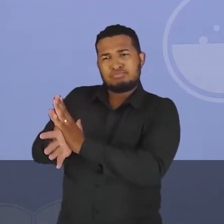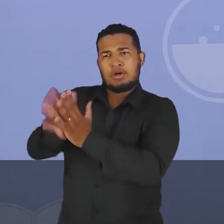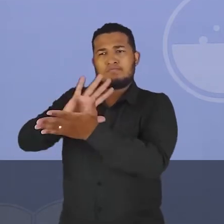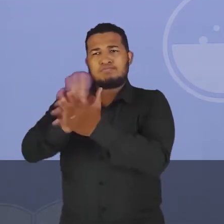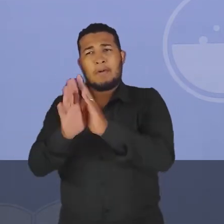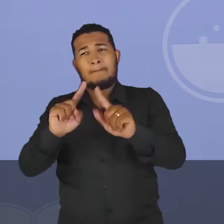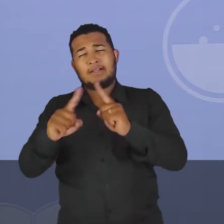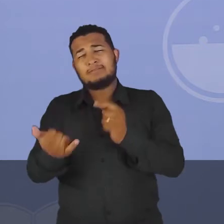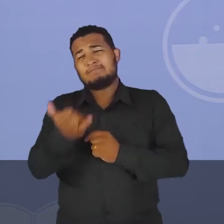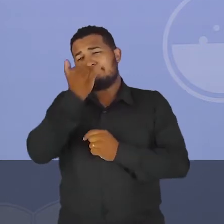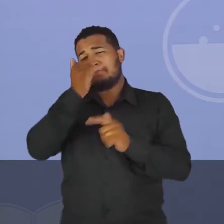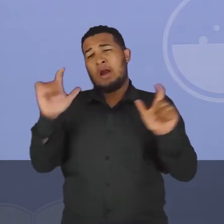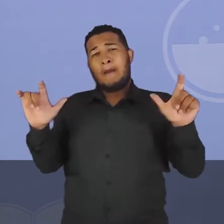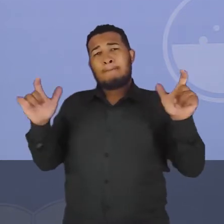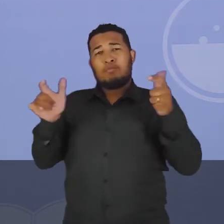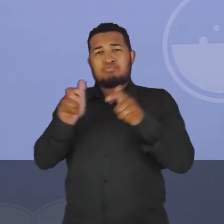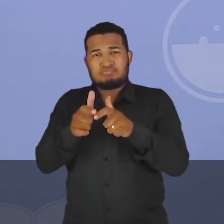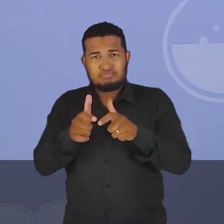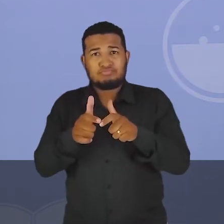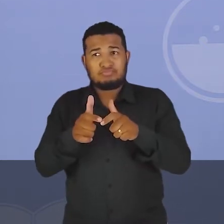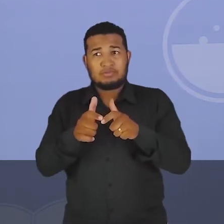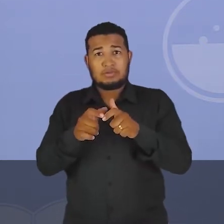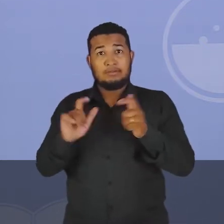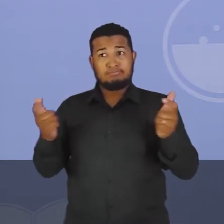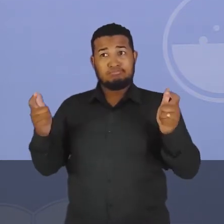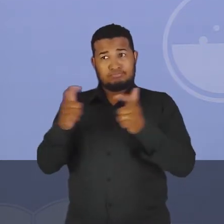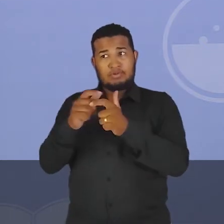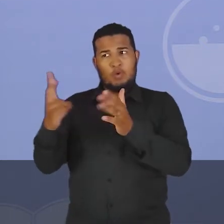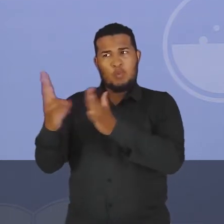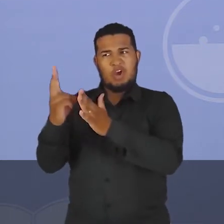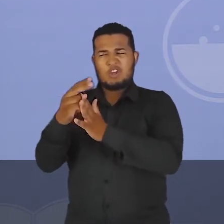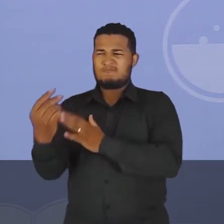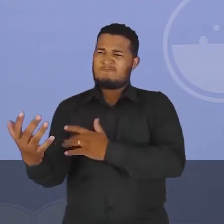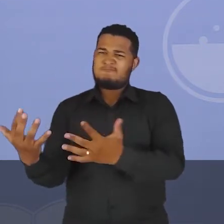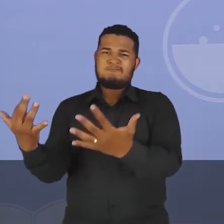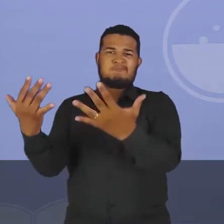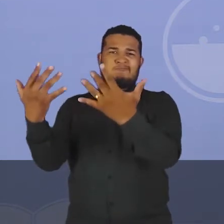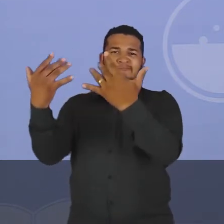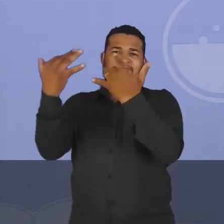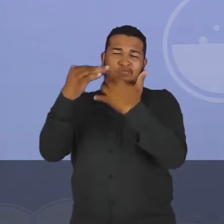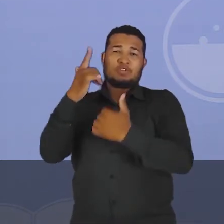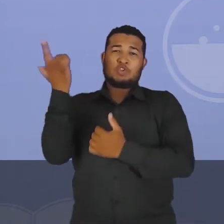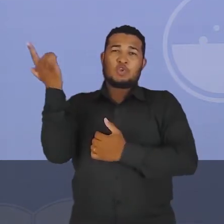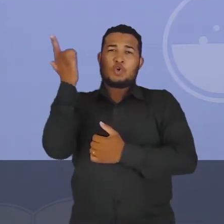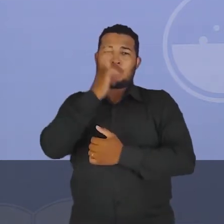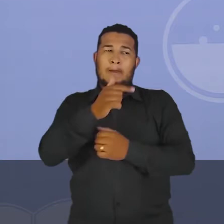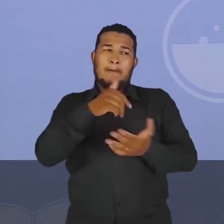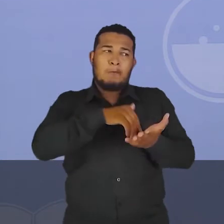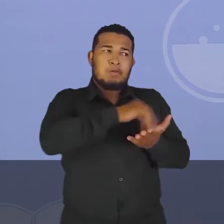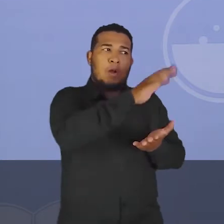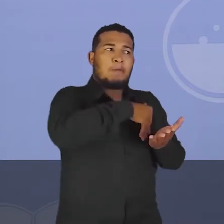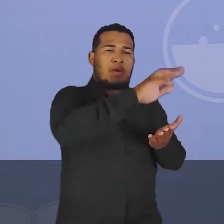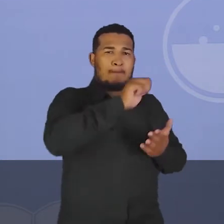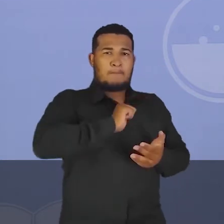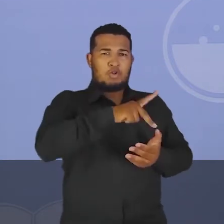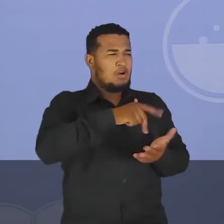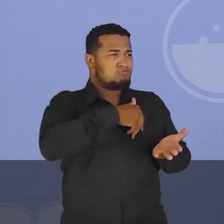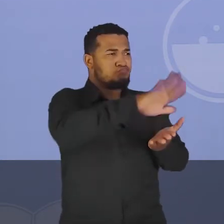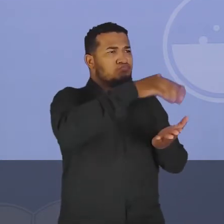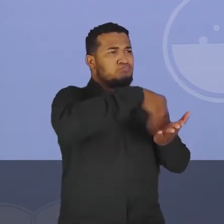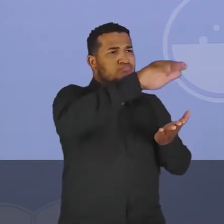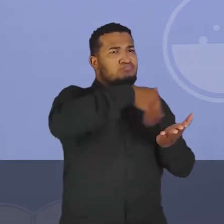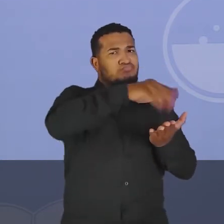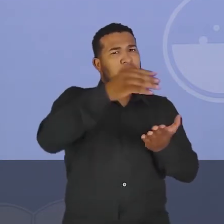acabar perdendo força. E nessa força os índios vão contra-atacar e aí vão conseguir expulsar os portugueses que